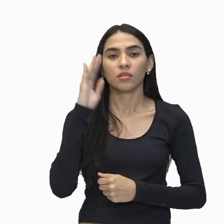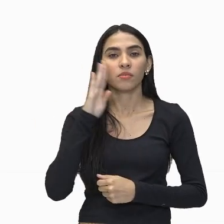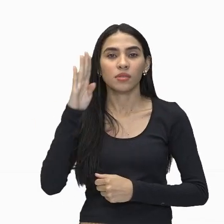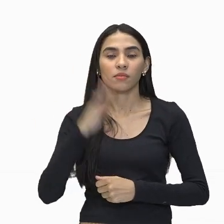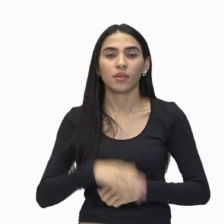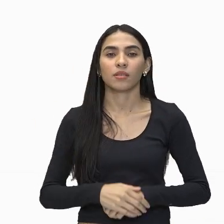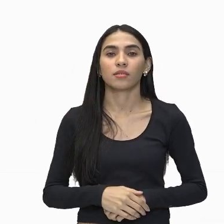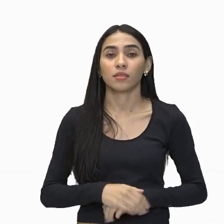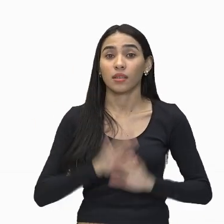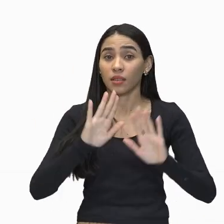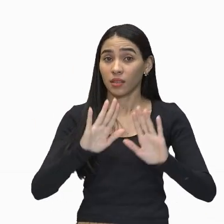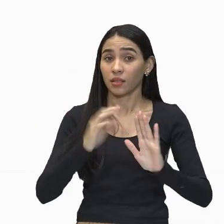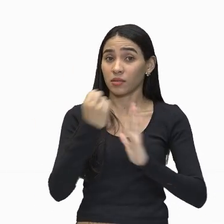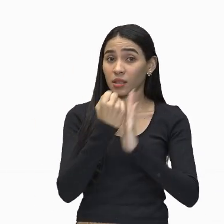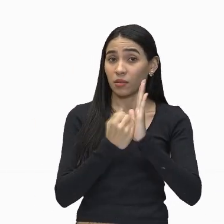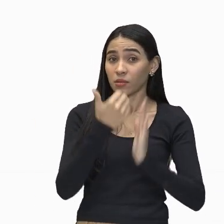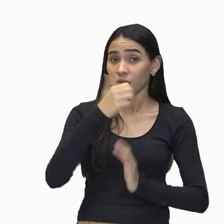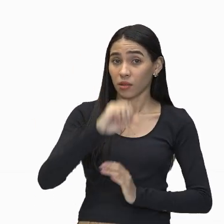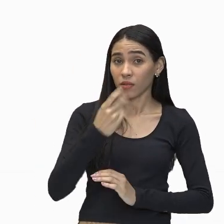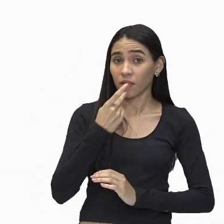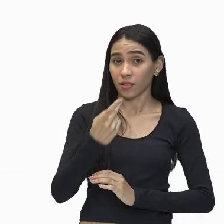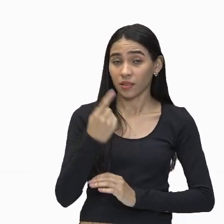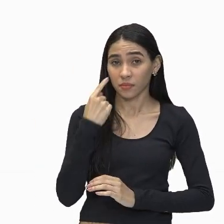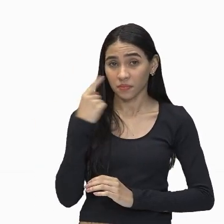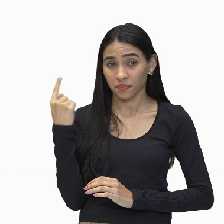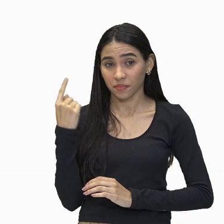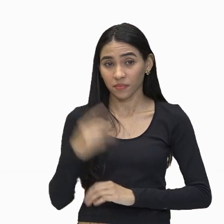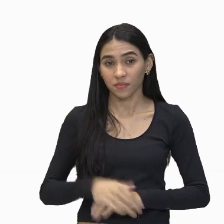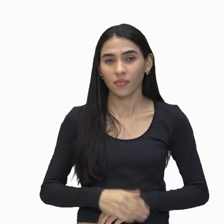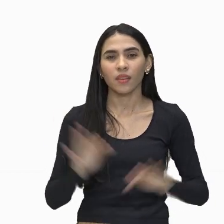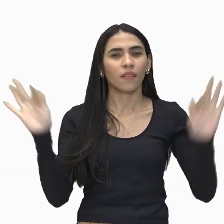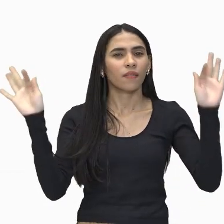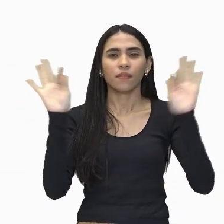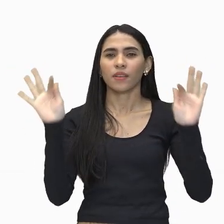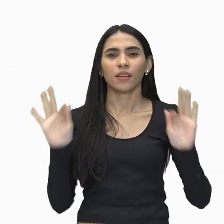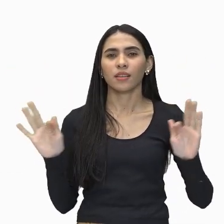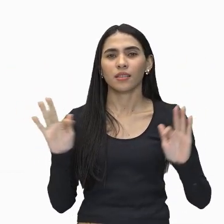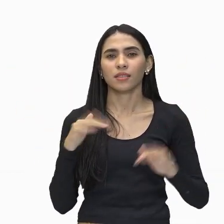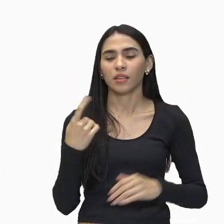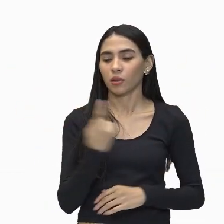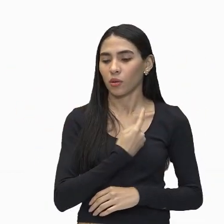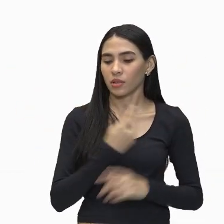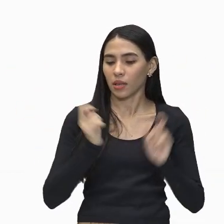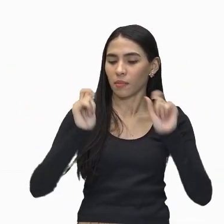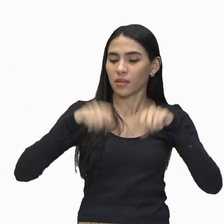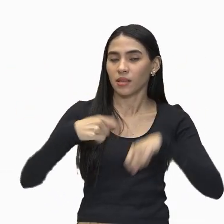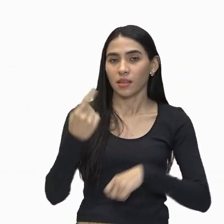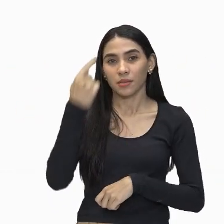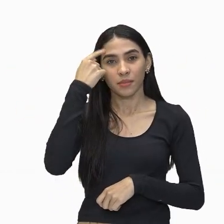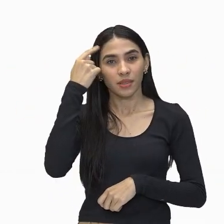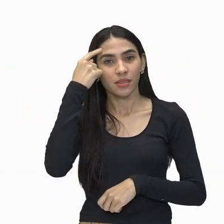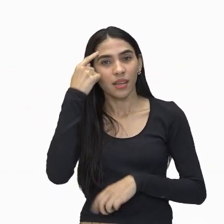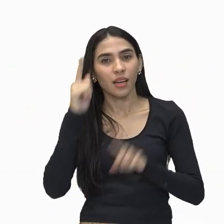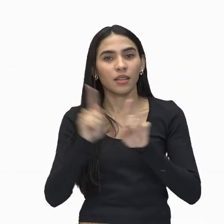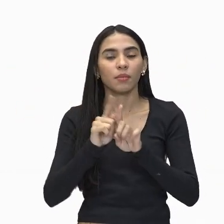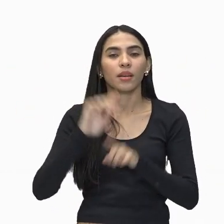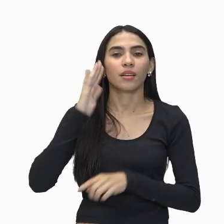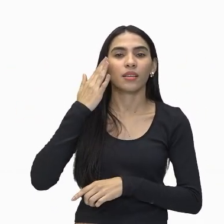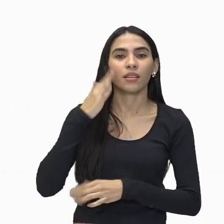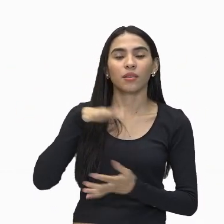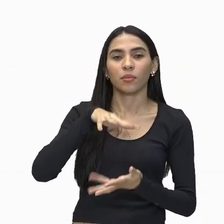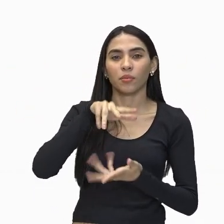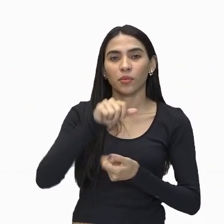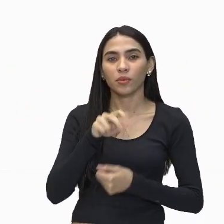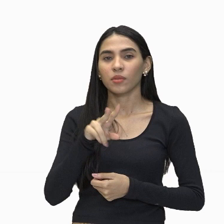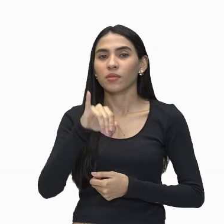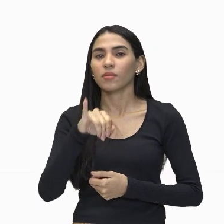aí. Estou falando do século XIX. Né? Vamos ser felizes, a nossa capacidade de pensar, de entender o mundo